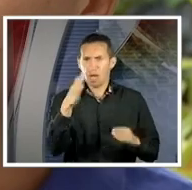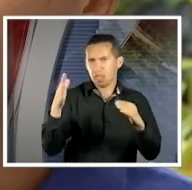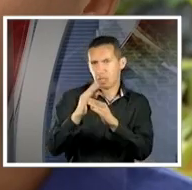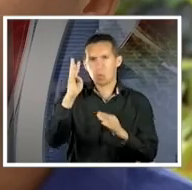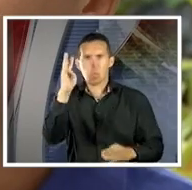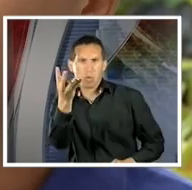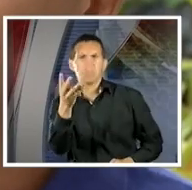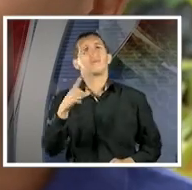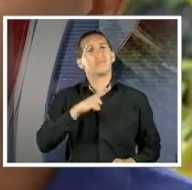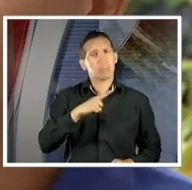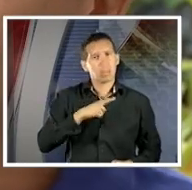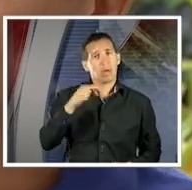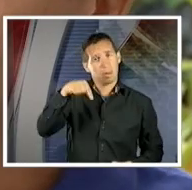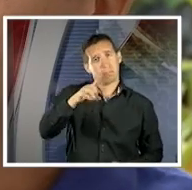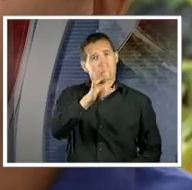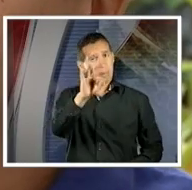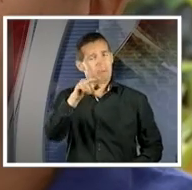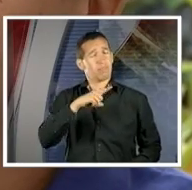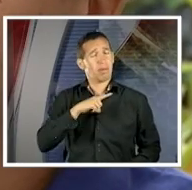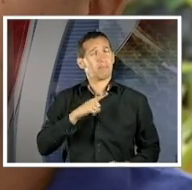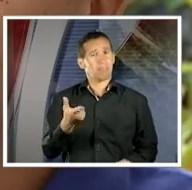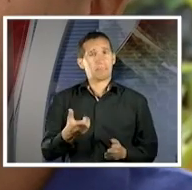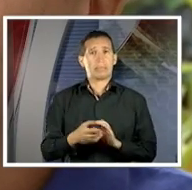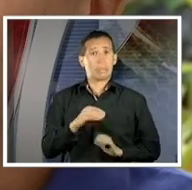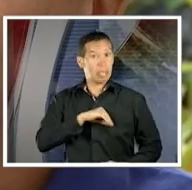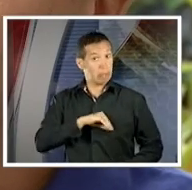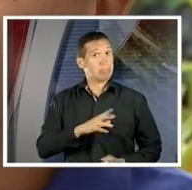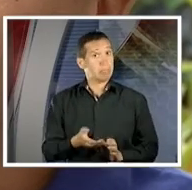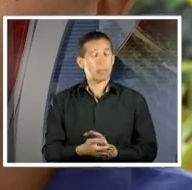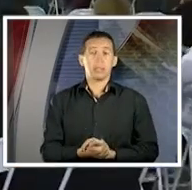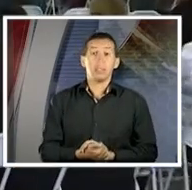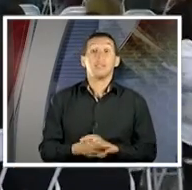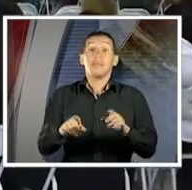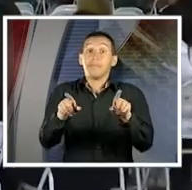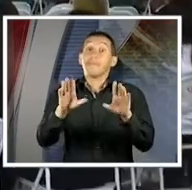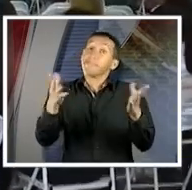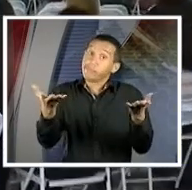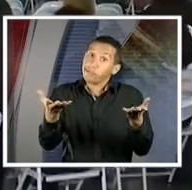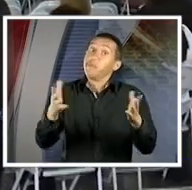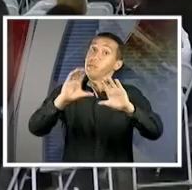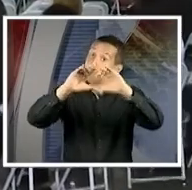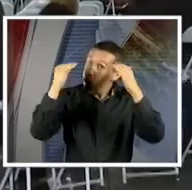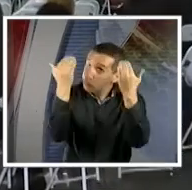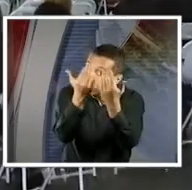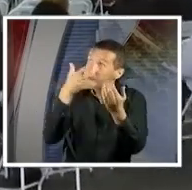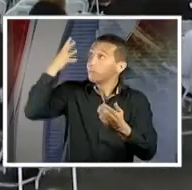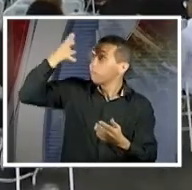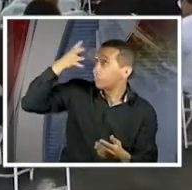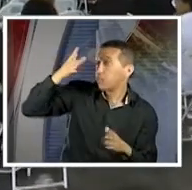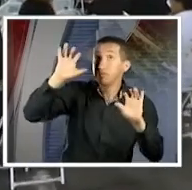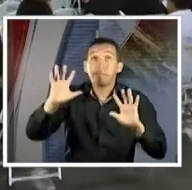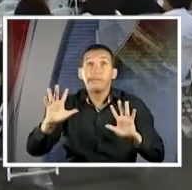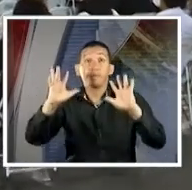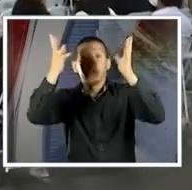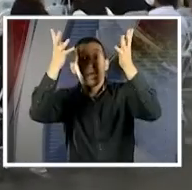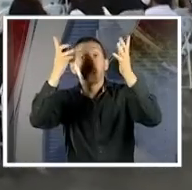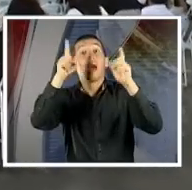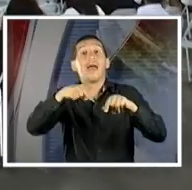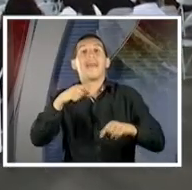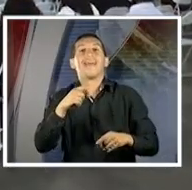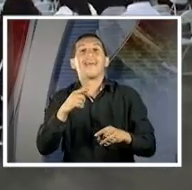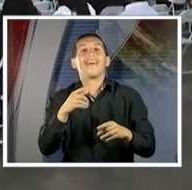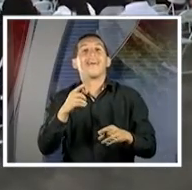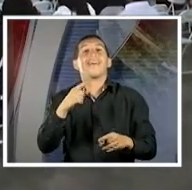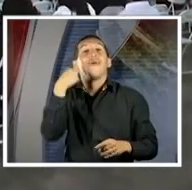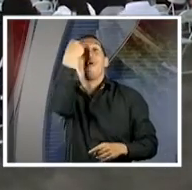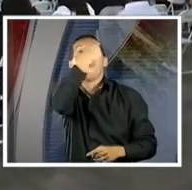1.200 a R$ 4.000 por mês no Distrito Federal. Já em congressos, palestras e outros eventos, o